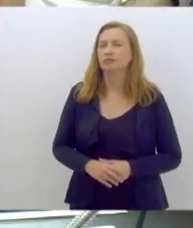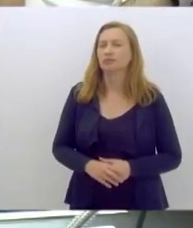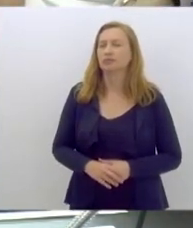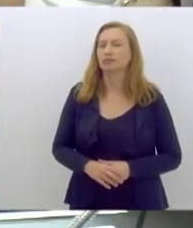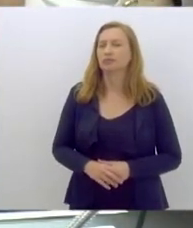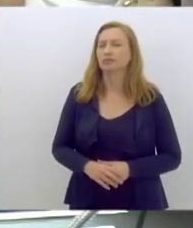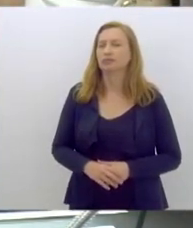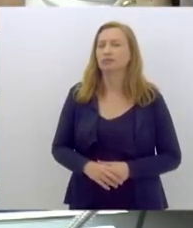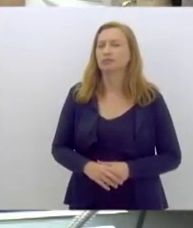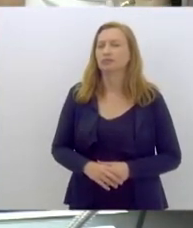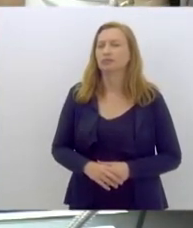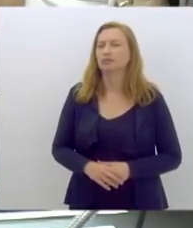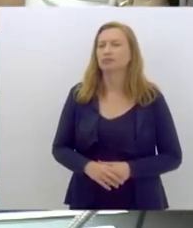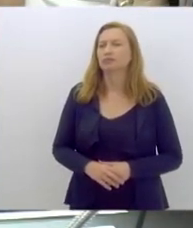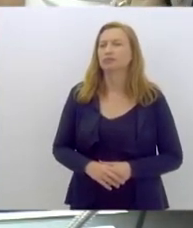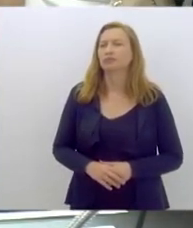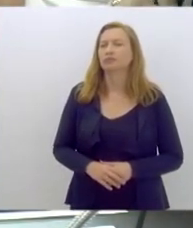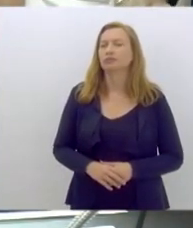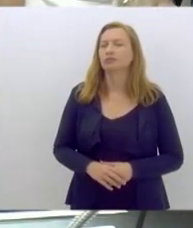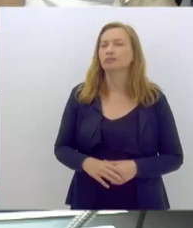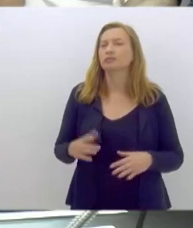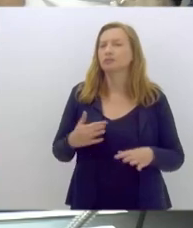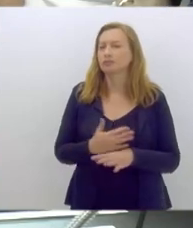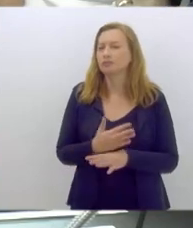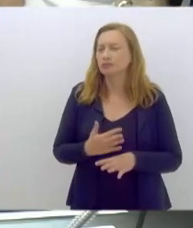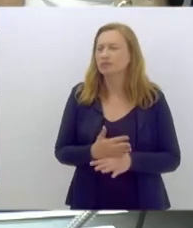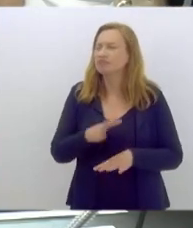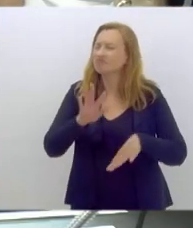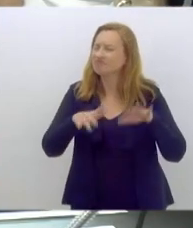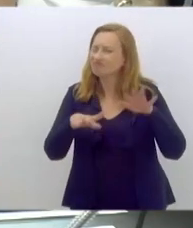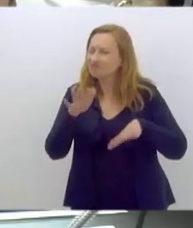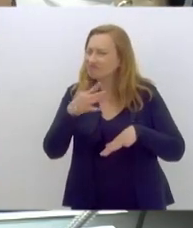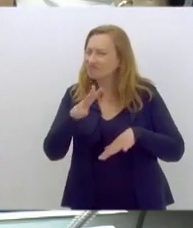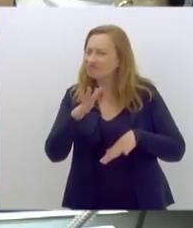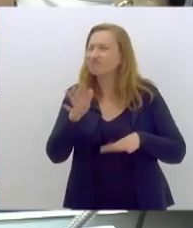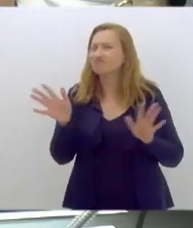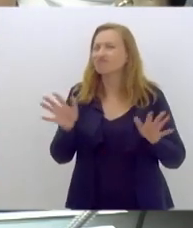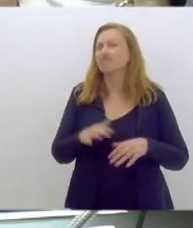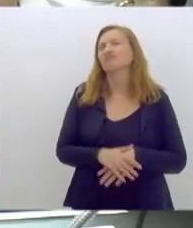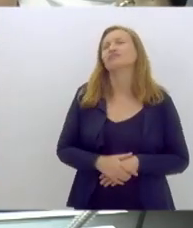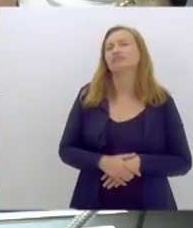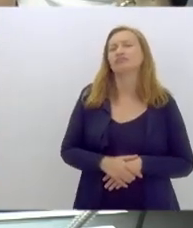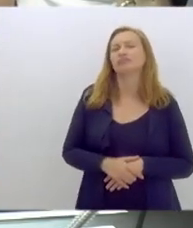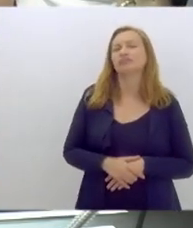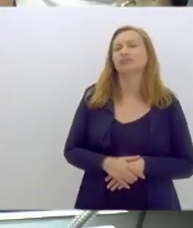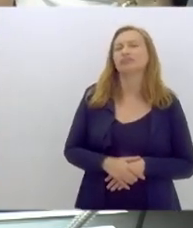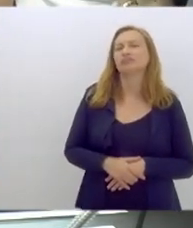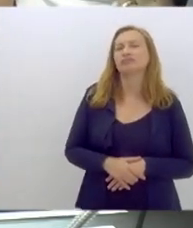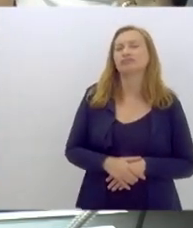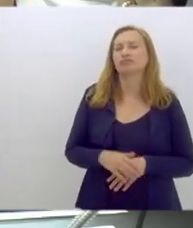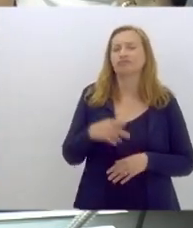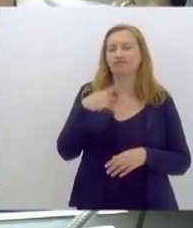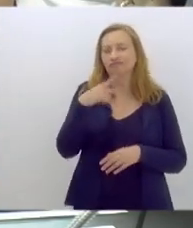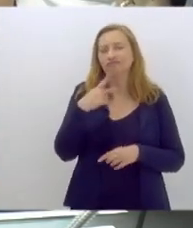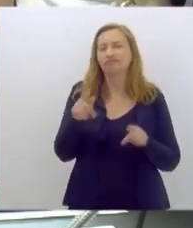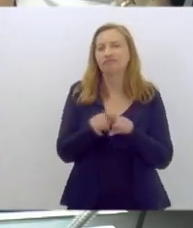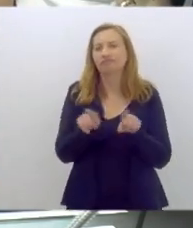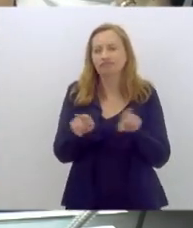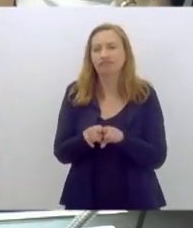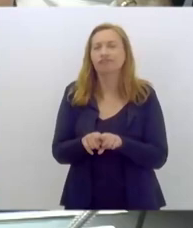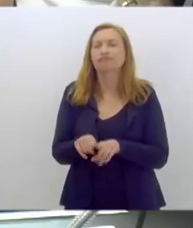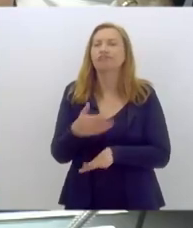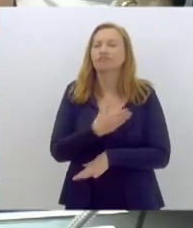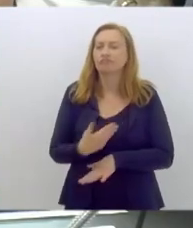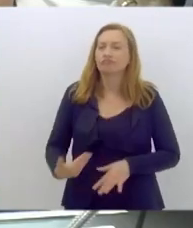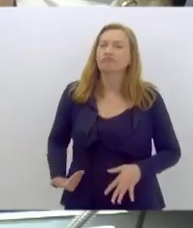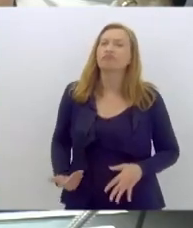do urbanismo entendeu é mais ou menos é esta coisa que é uma outra coisa que eu reclamo quer dizer no